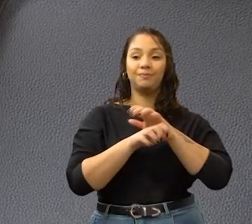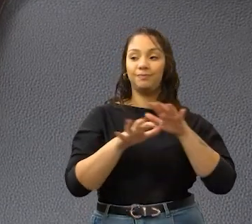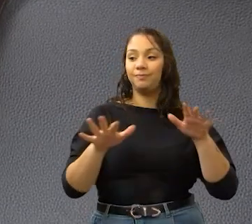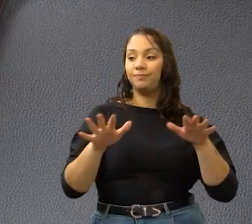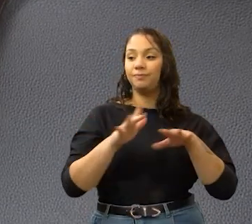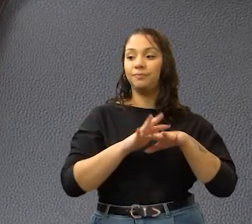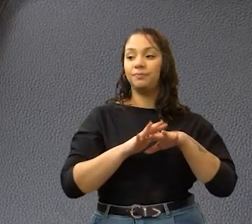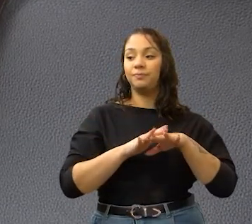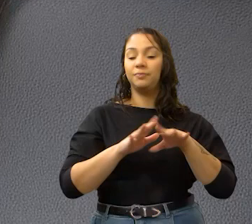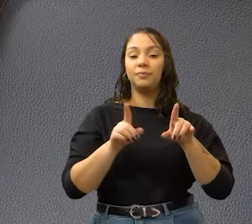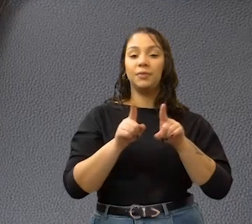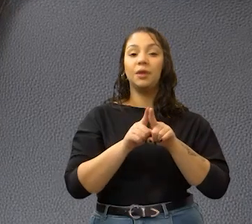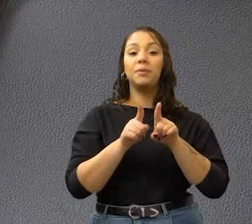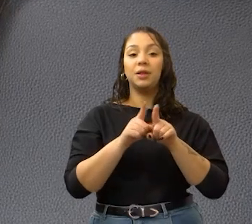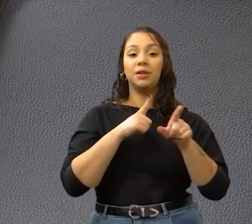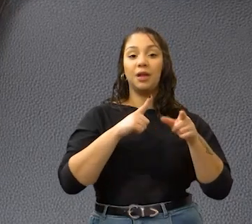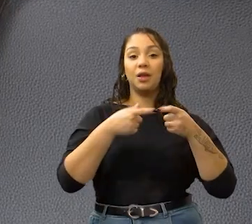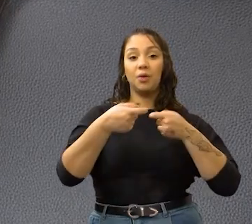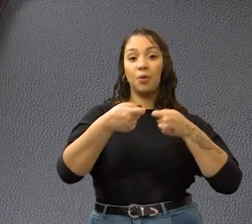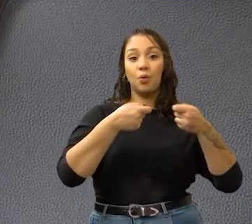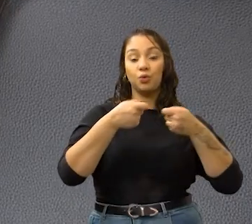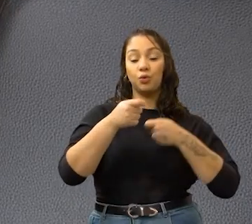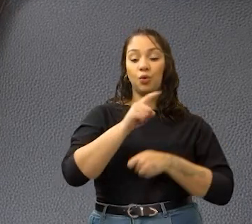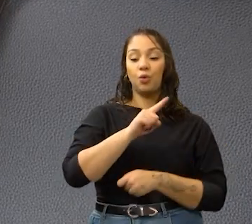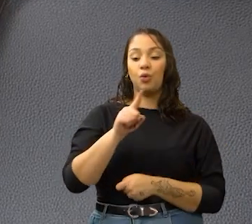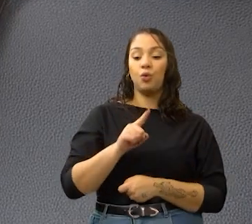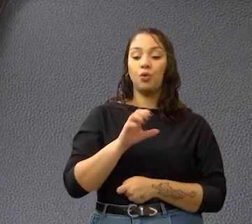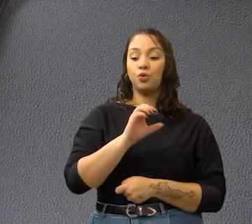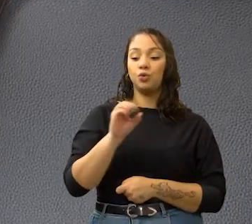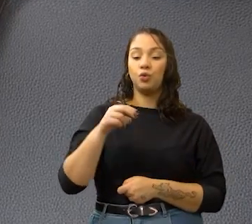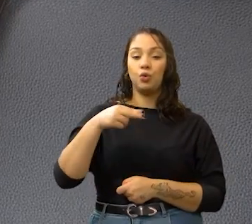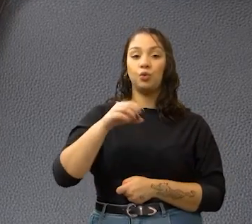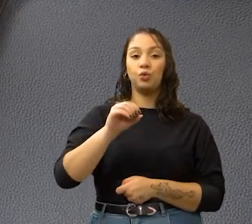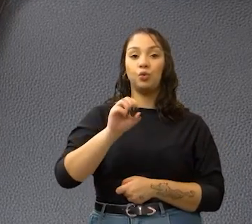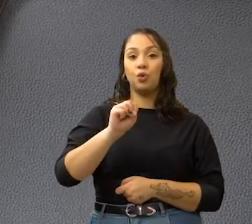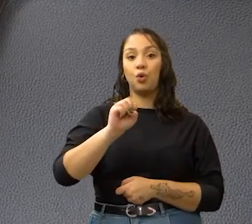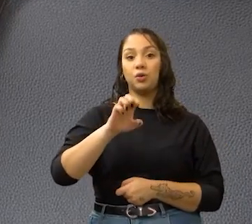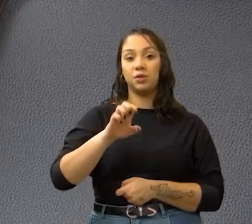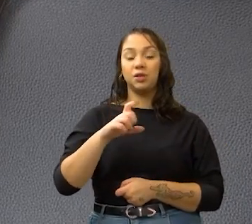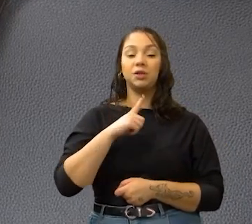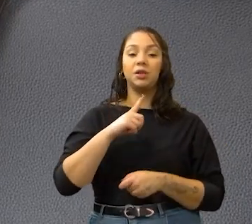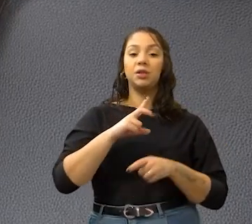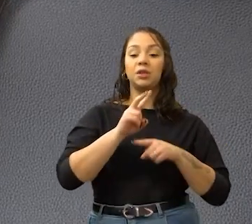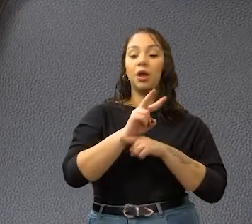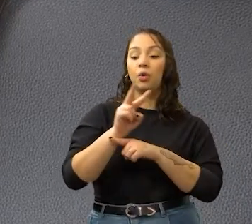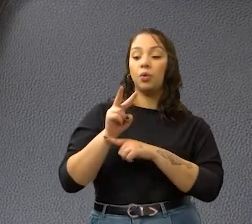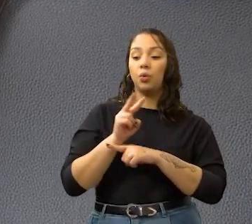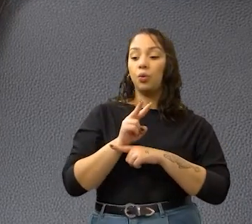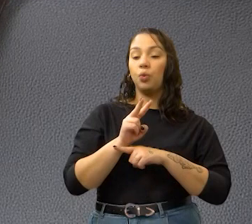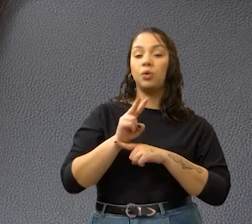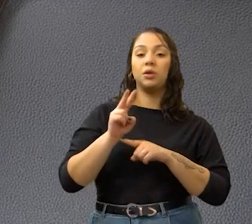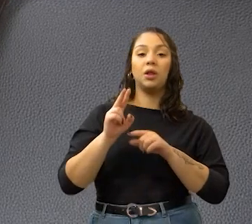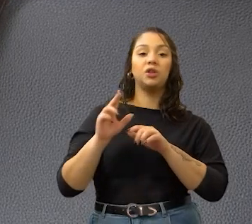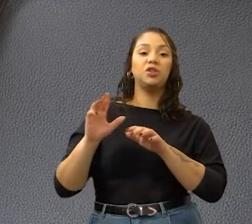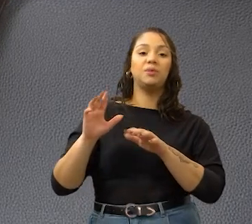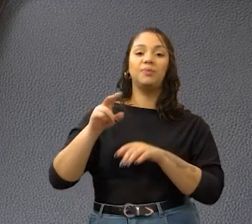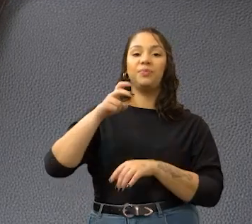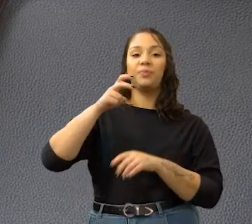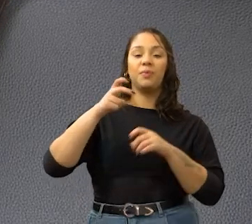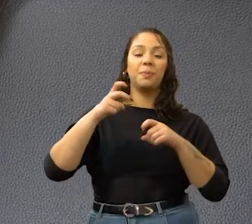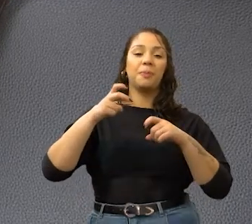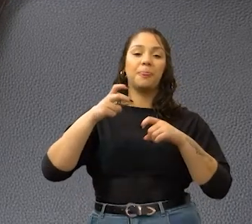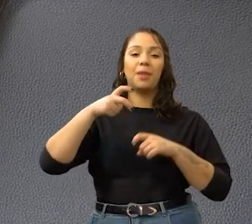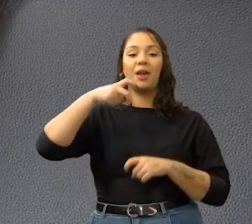a ter os surtos. Eles que fazem também, que estão ali no controle dos zoonoses, né, então, que cuidam de morcegos,